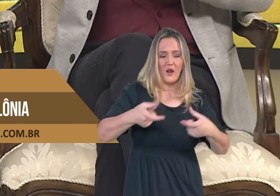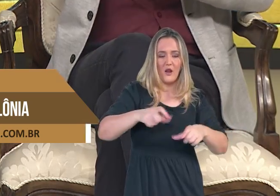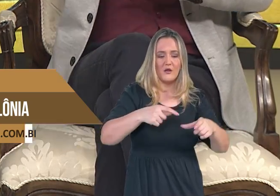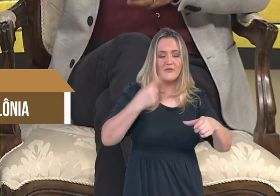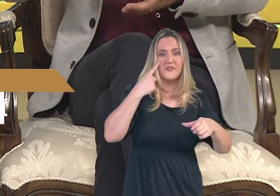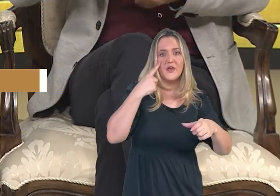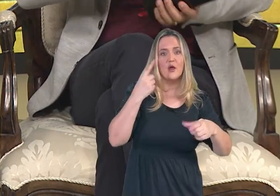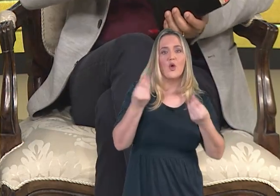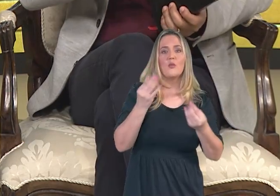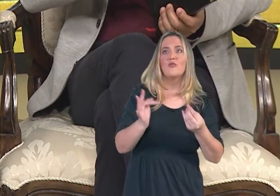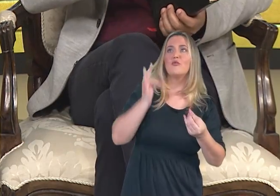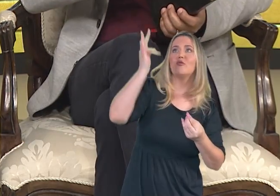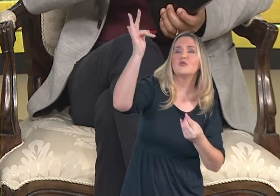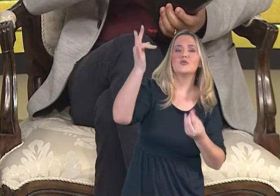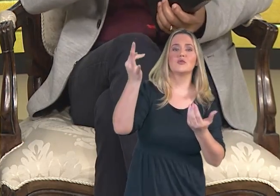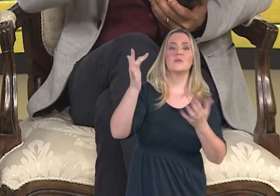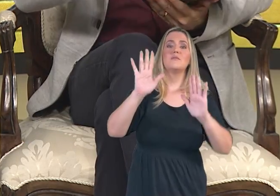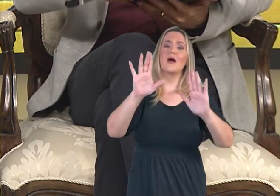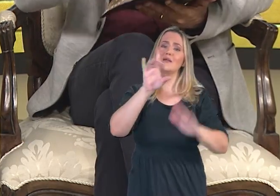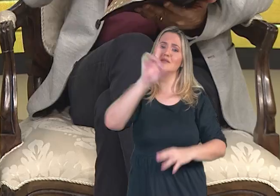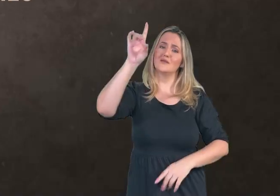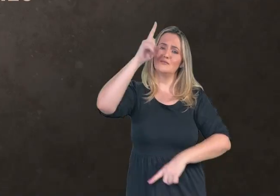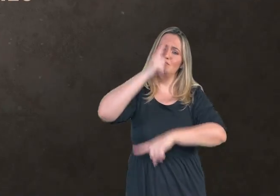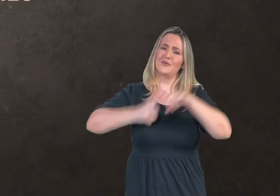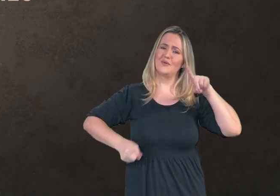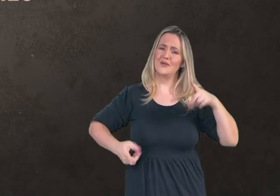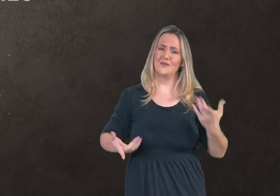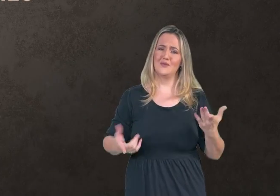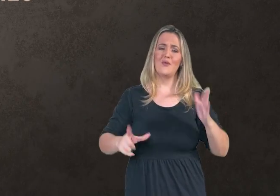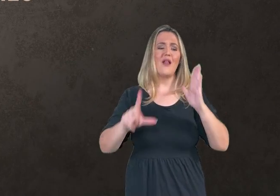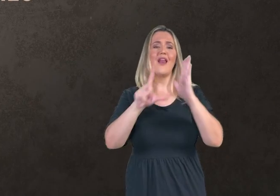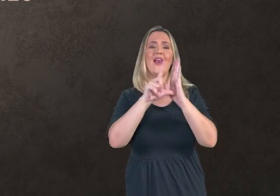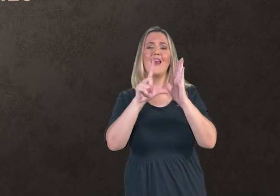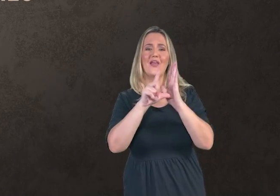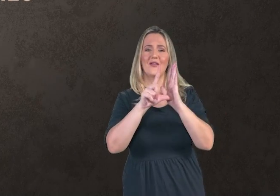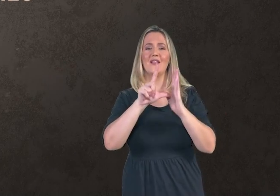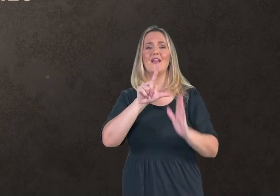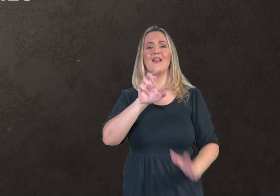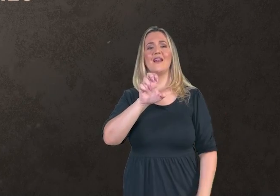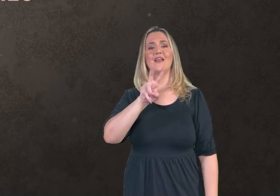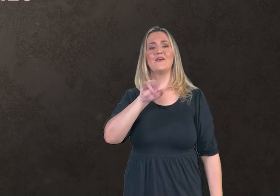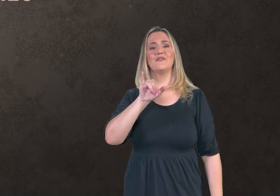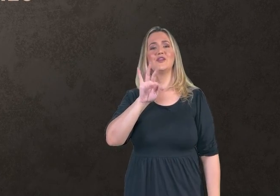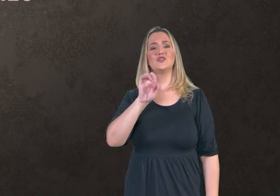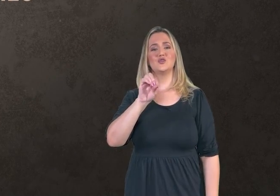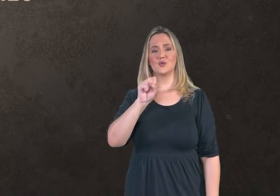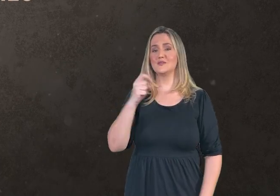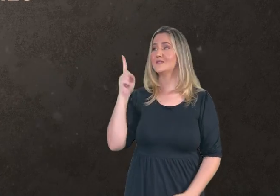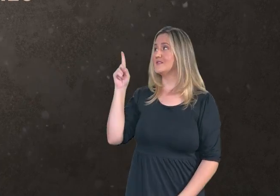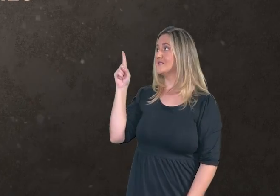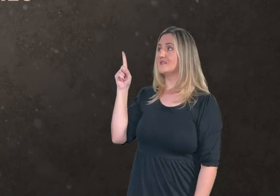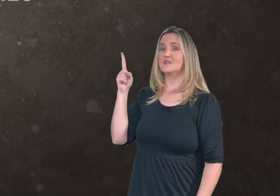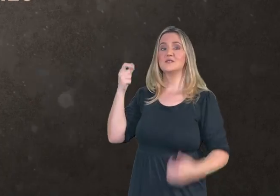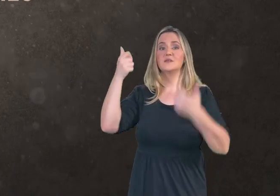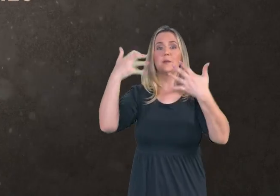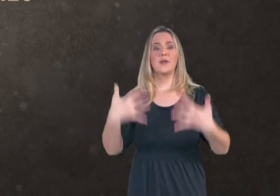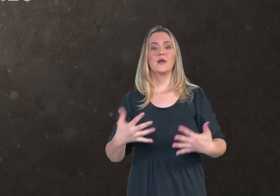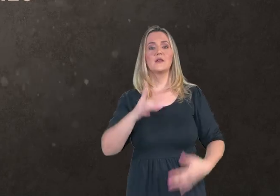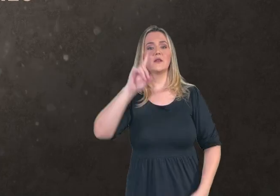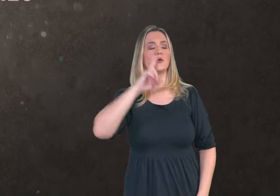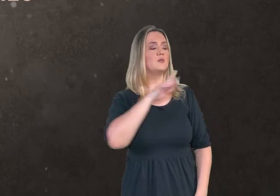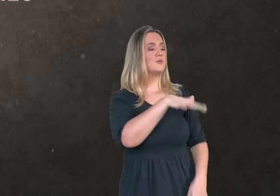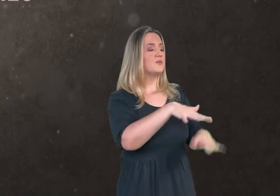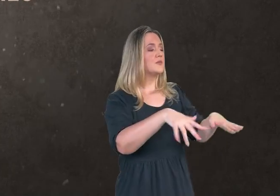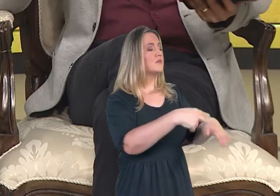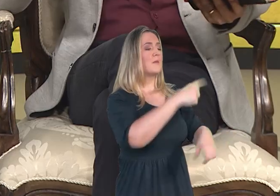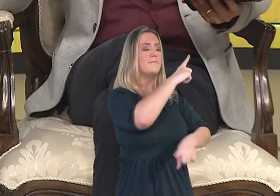diz exatamente em Levítico, capítulo 19, verso 26, o seguinte: não façam adivinhação, nem pratiquem